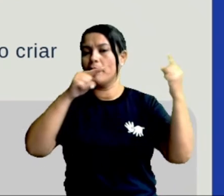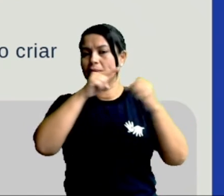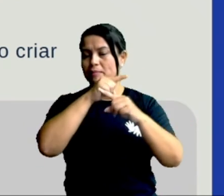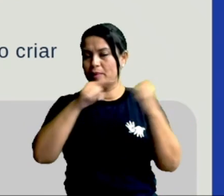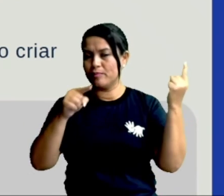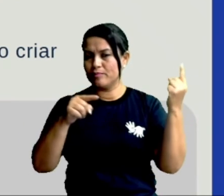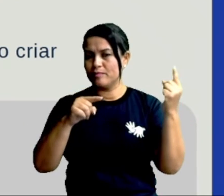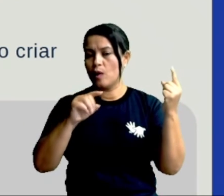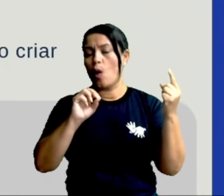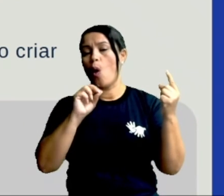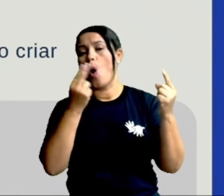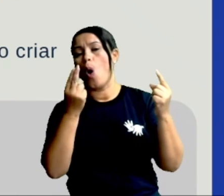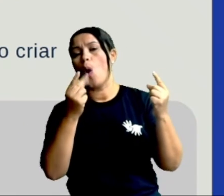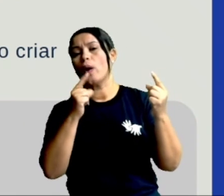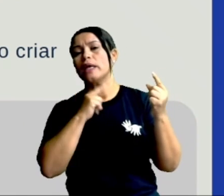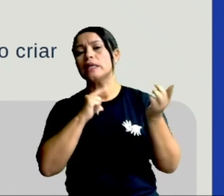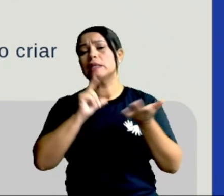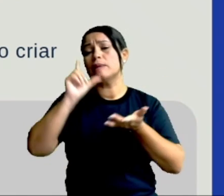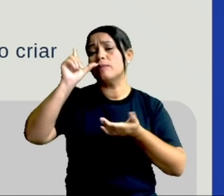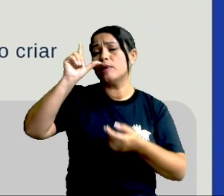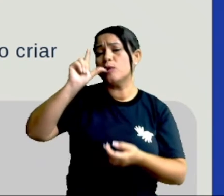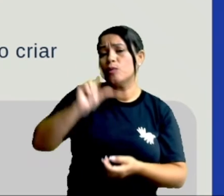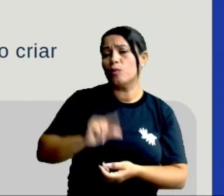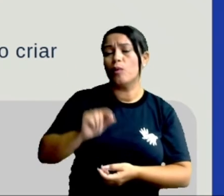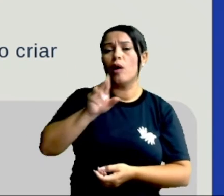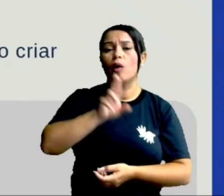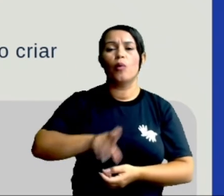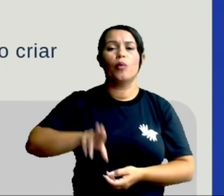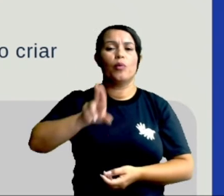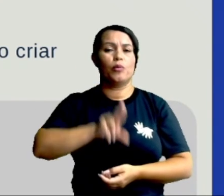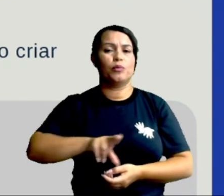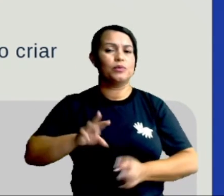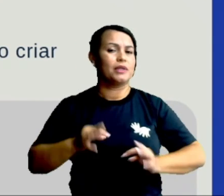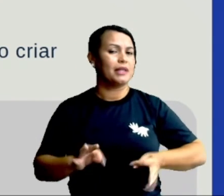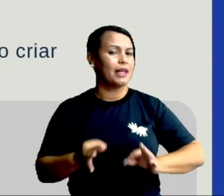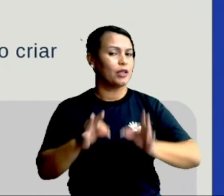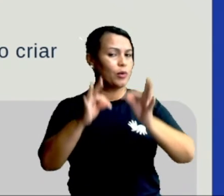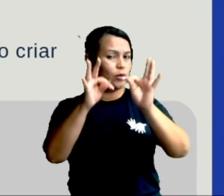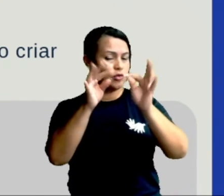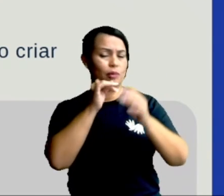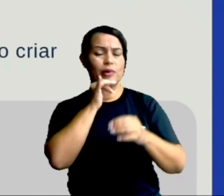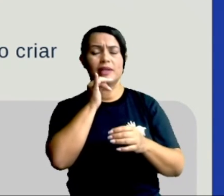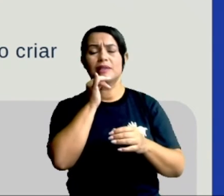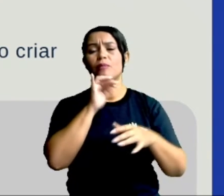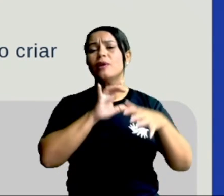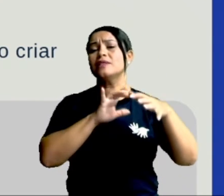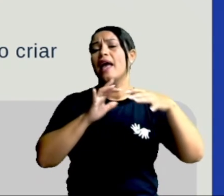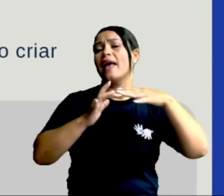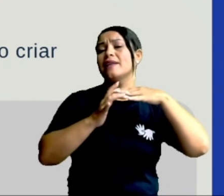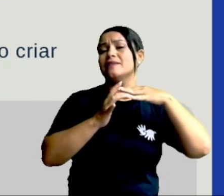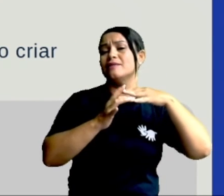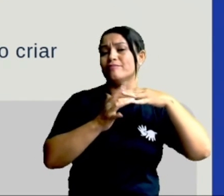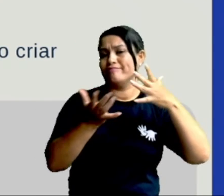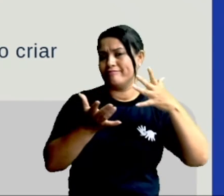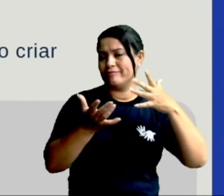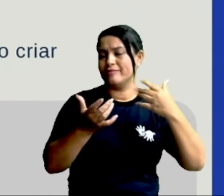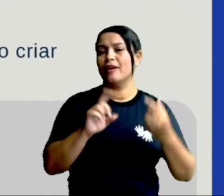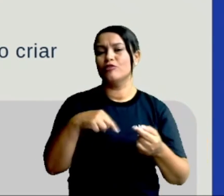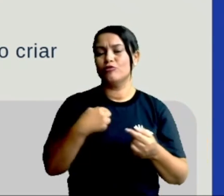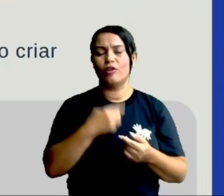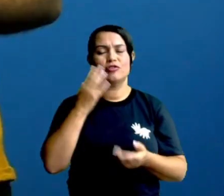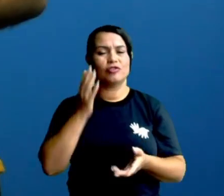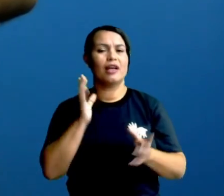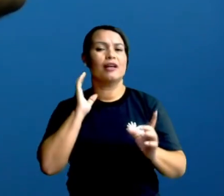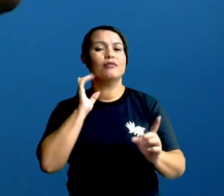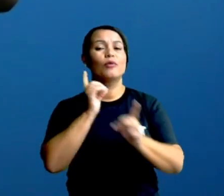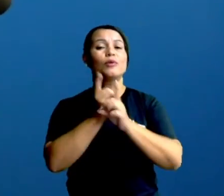ou que regrem o uso dessa tecnologia. No caso das redes sociais, por exemplo, a gente acabou por